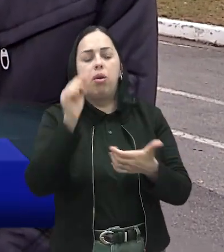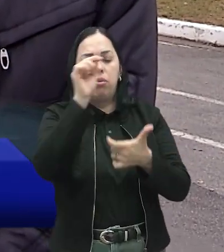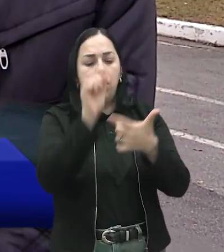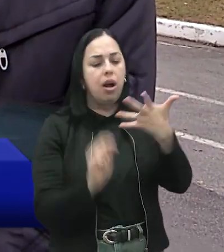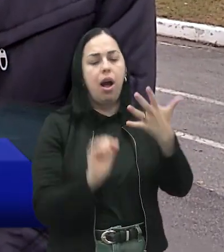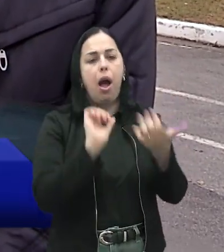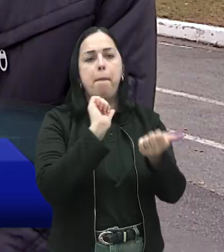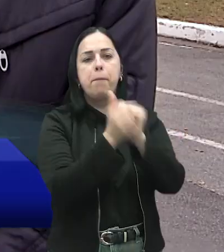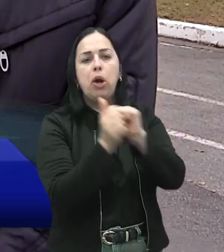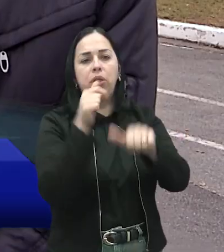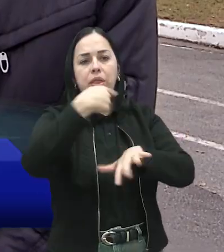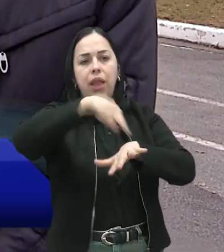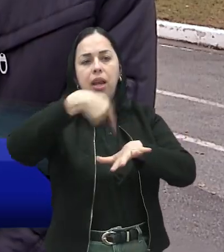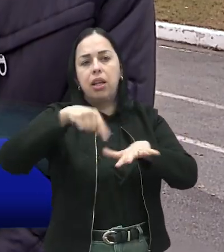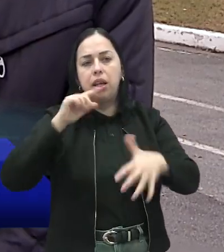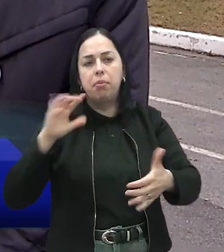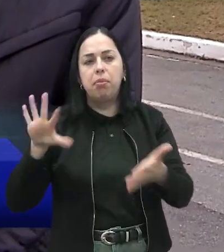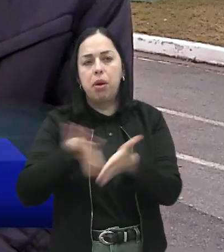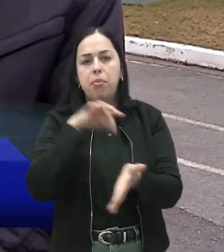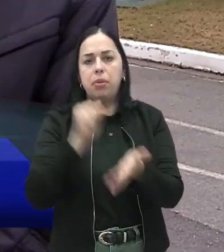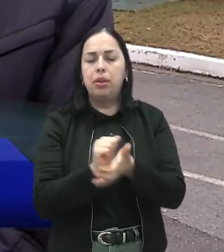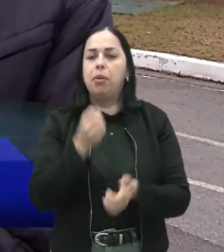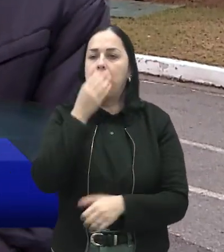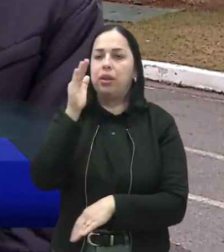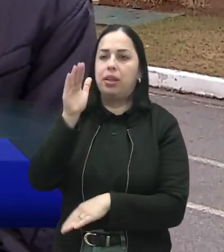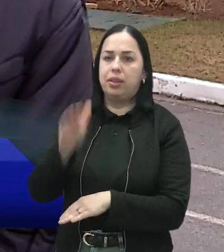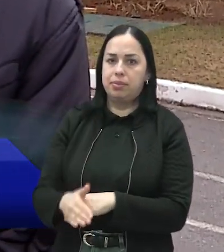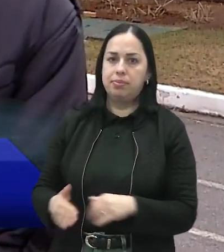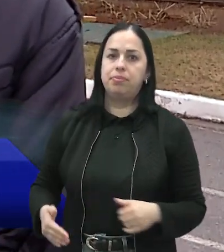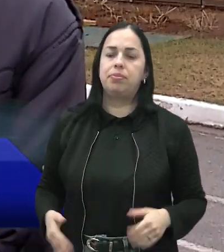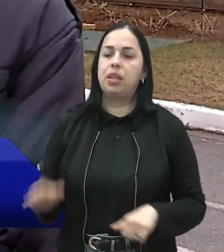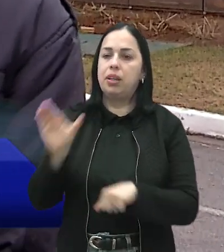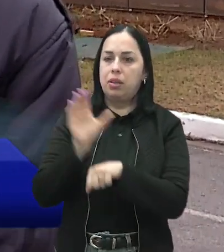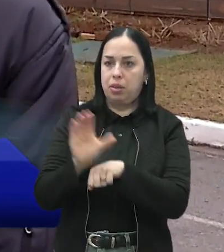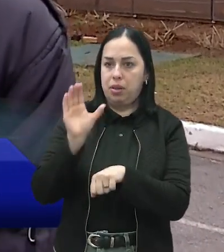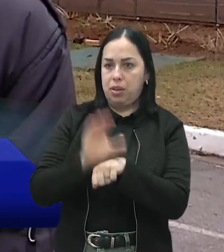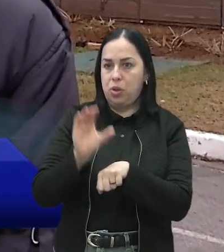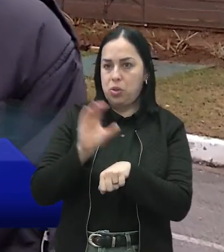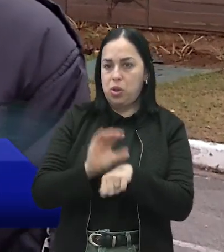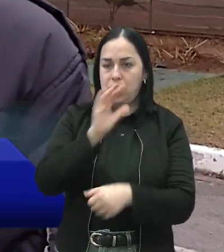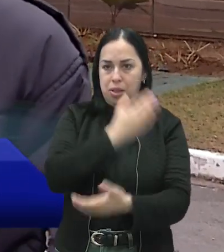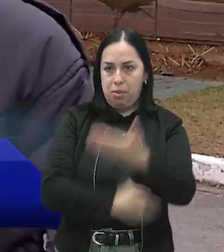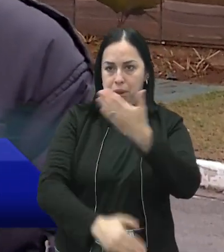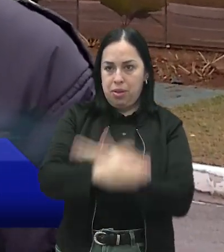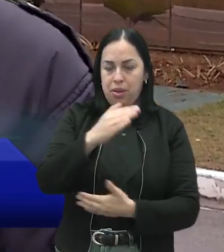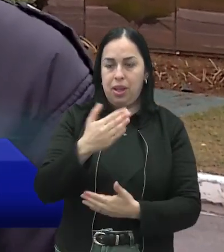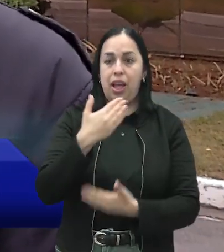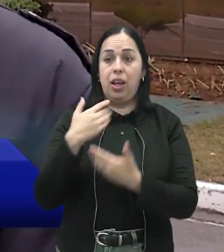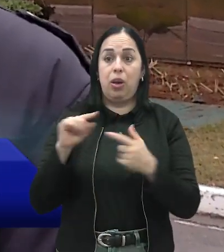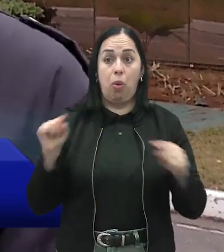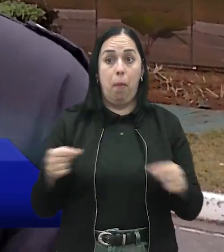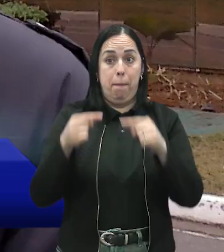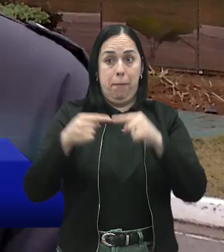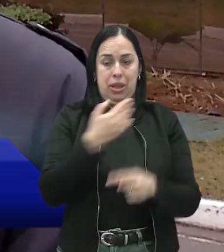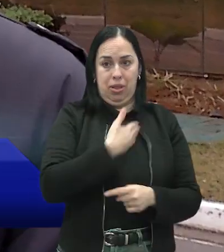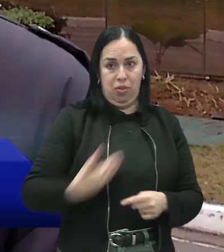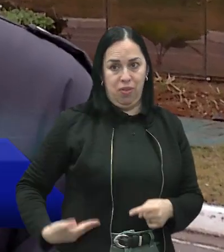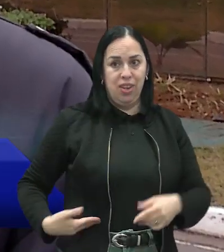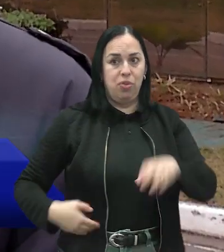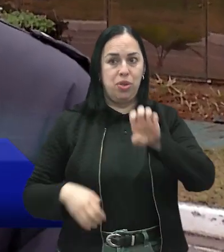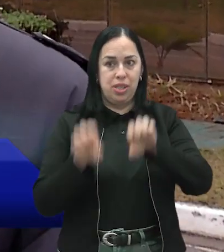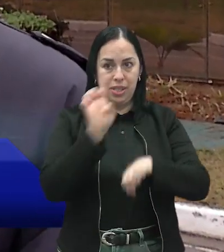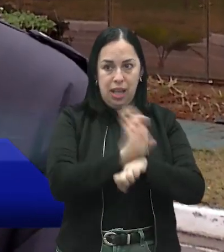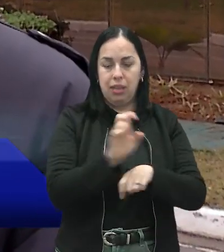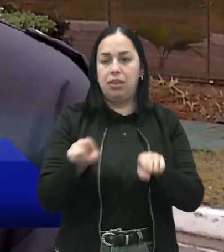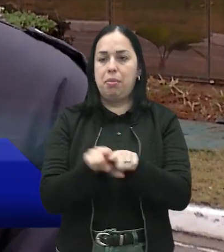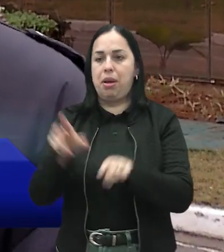modalidades que os participantes vão aprender e podem se inscrever? Boa tarde. Boa tarde a todos. O curso paralímpico é uma iniciativa do governo do estado com